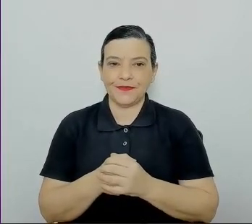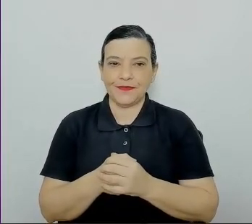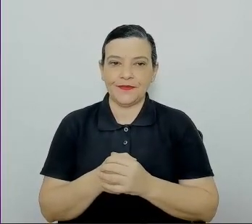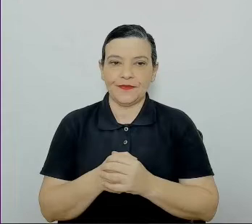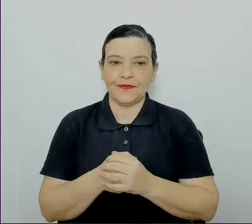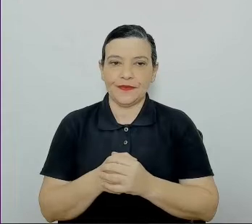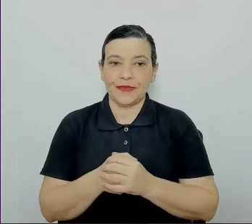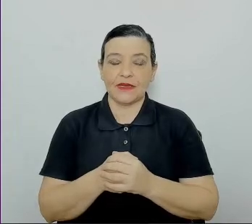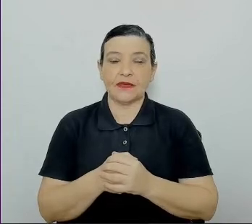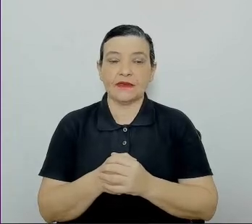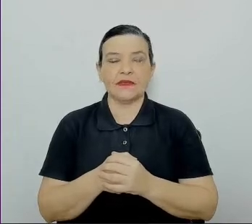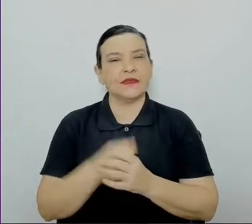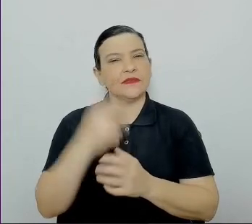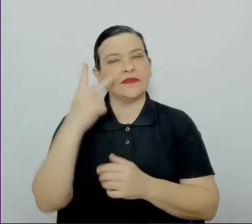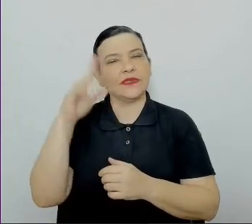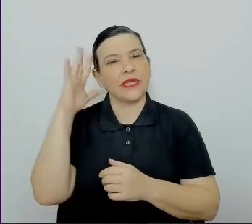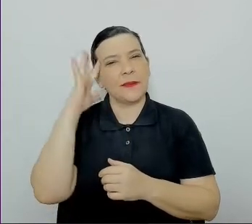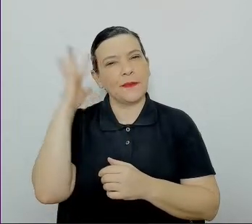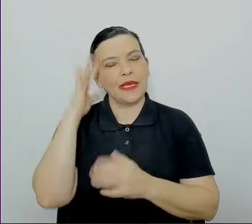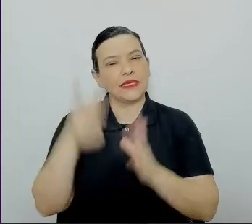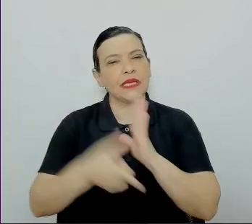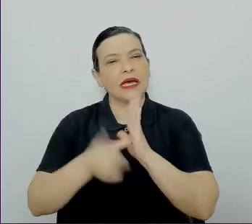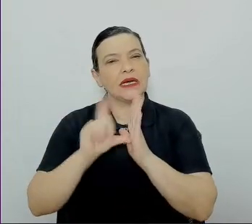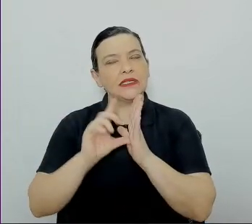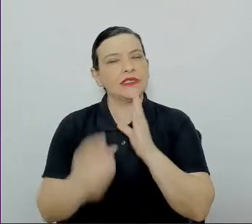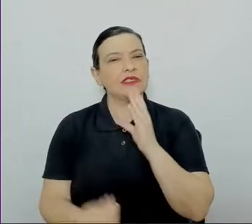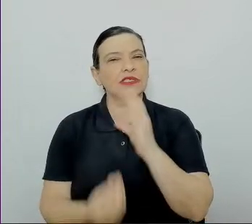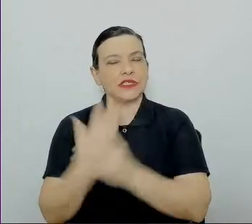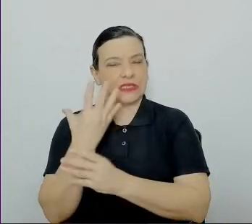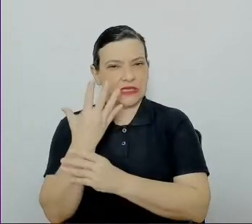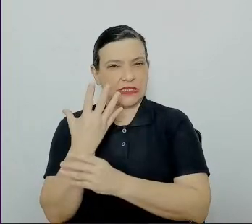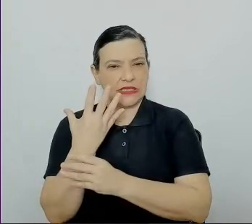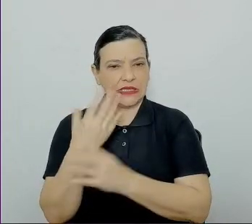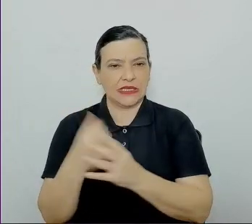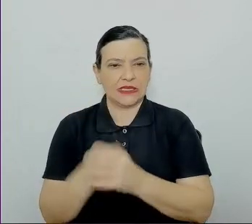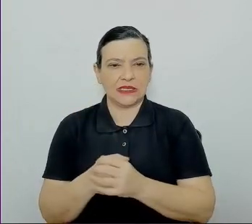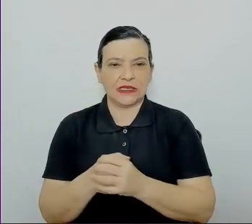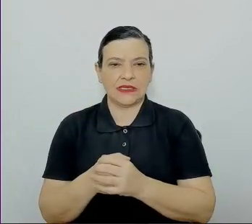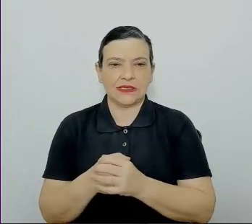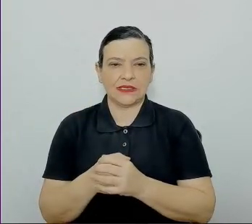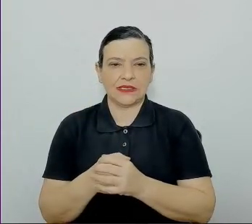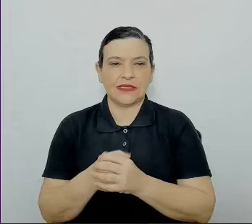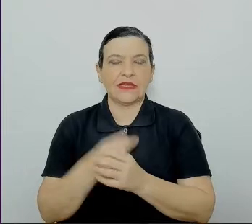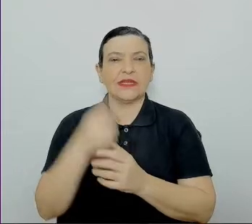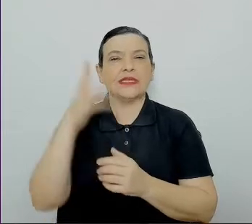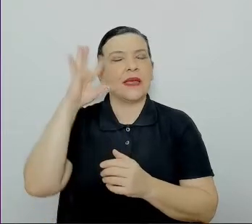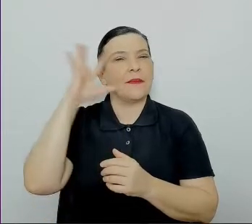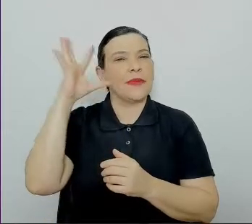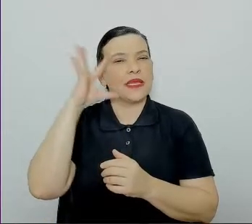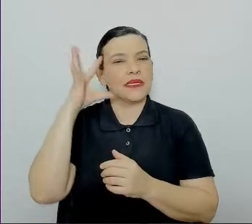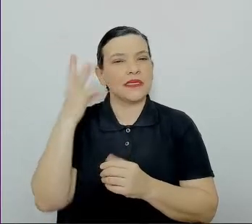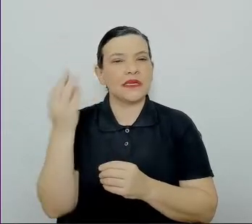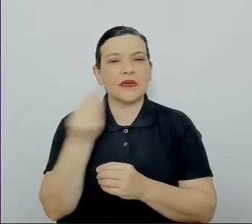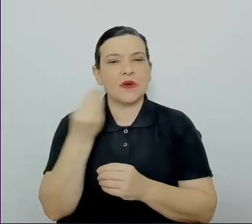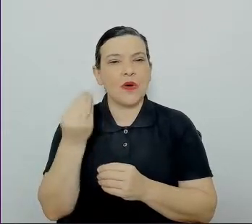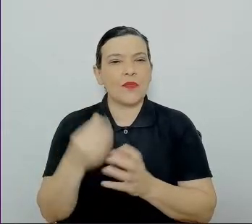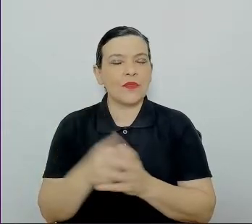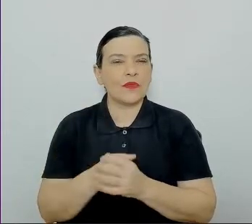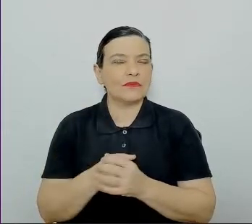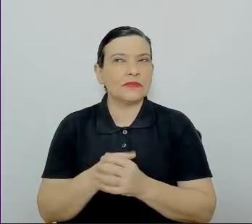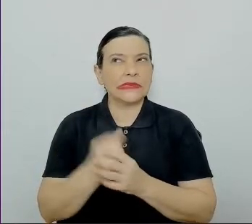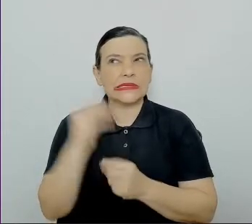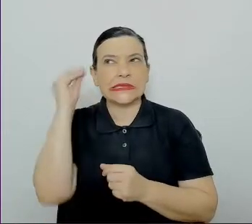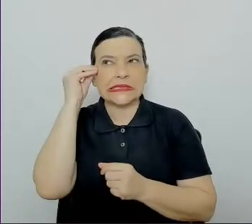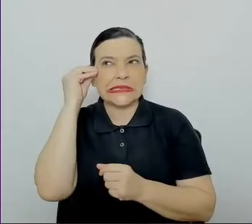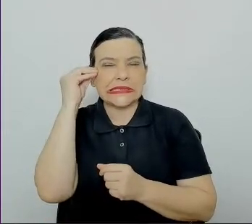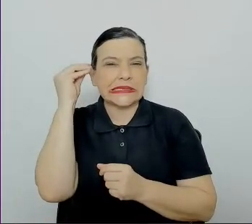Então, o que você pensa antes de criar essa adoção? O que você pensa quando você está tentando medir